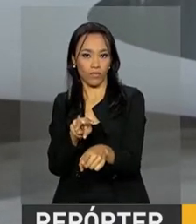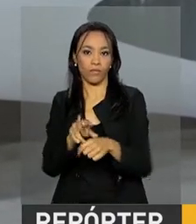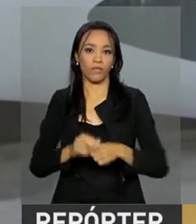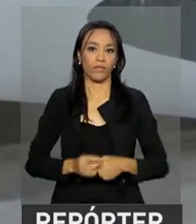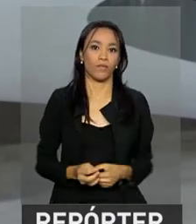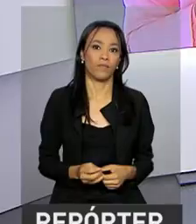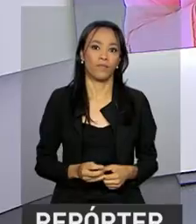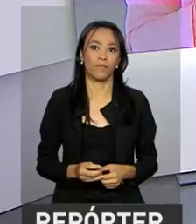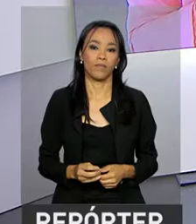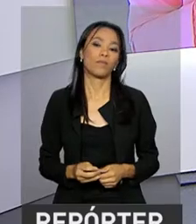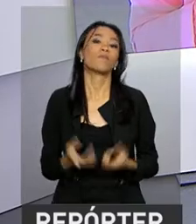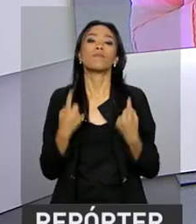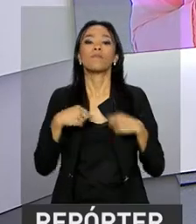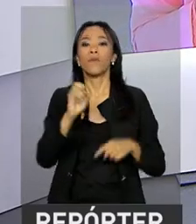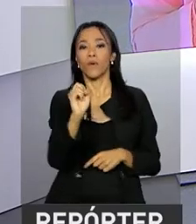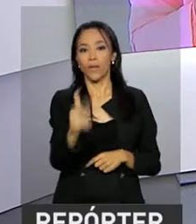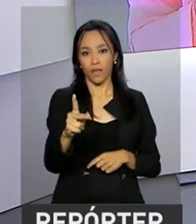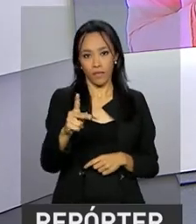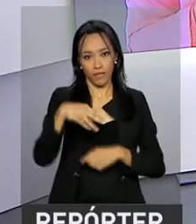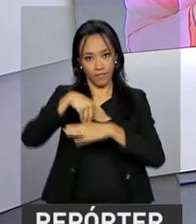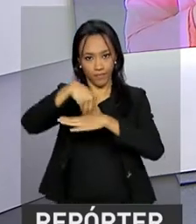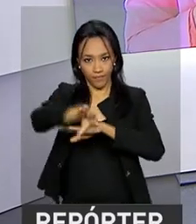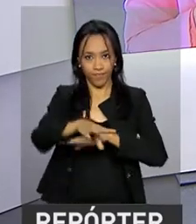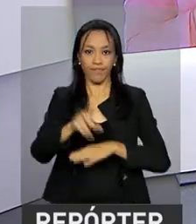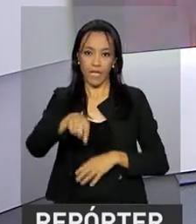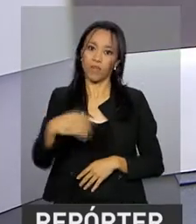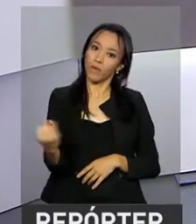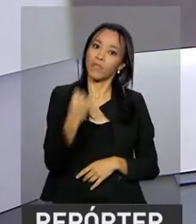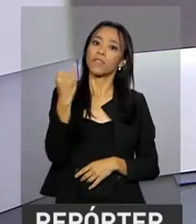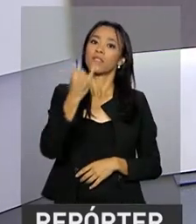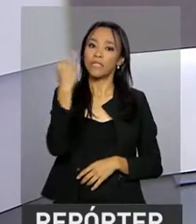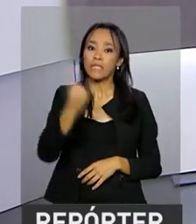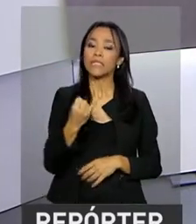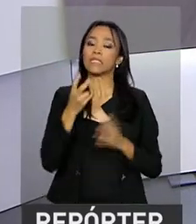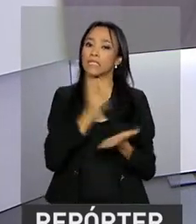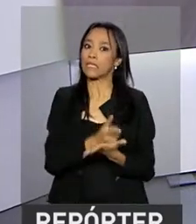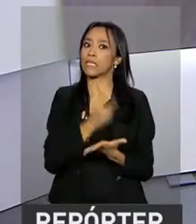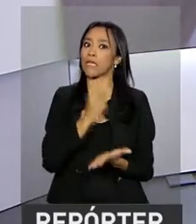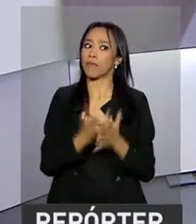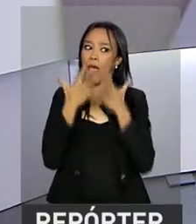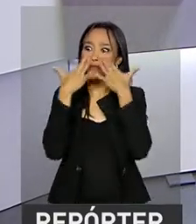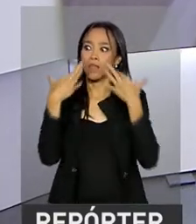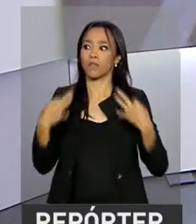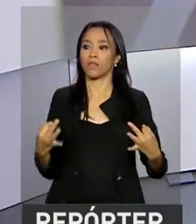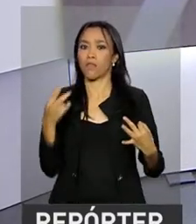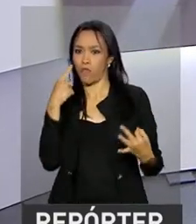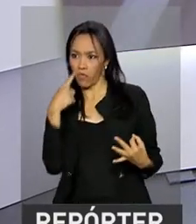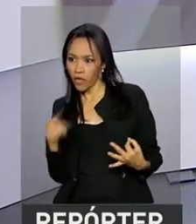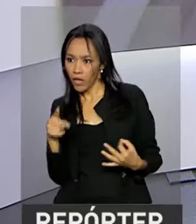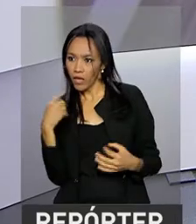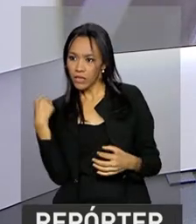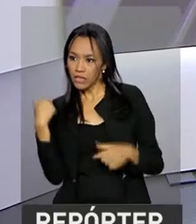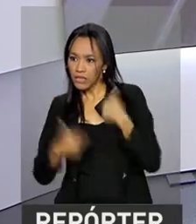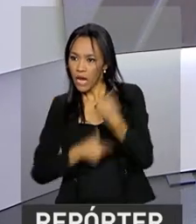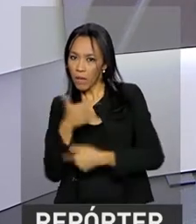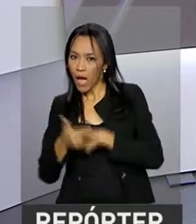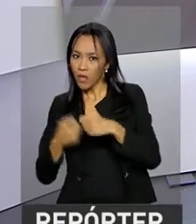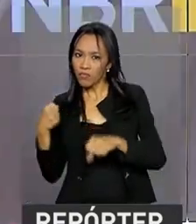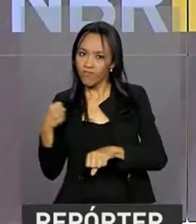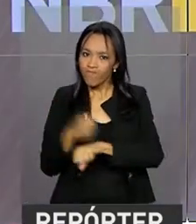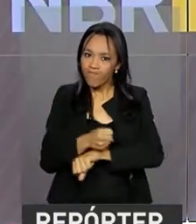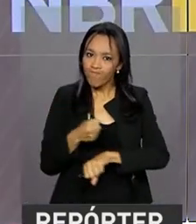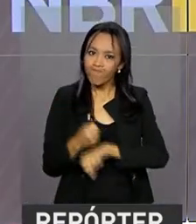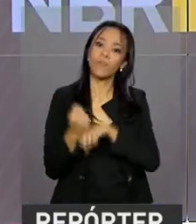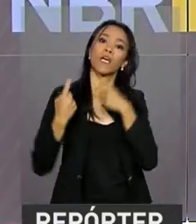leandro porque gabriel obrigado pelas suas informações é importante mesmo sempre está atento e denunciar quando for constatado